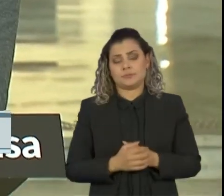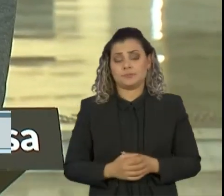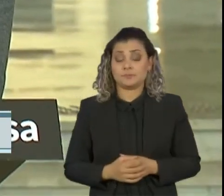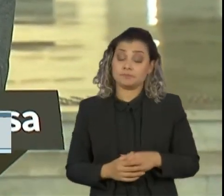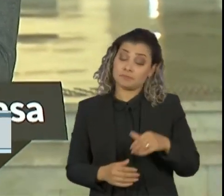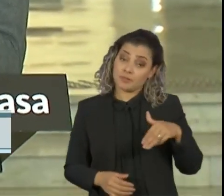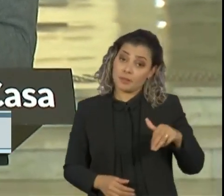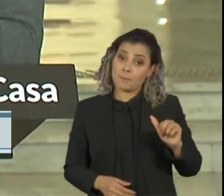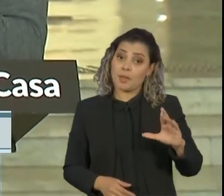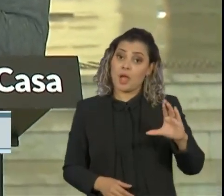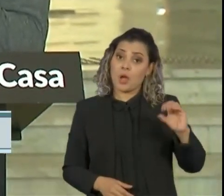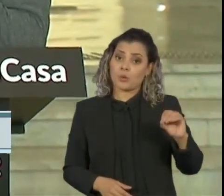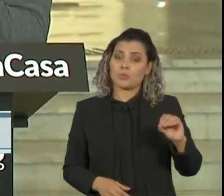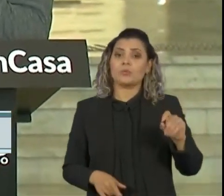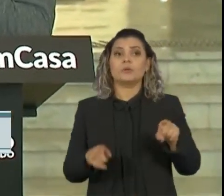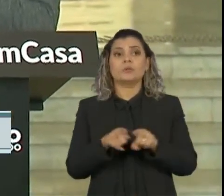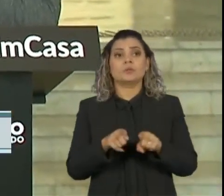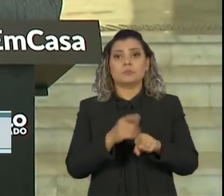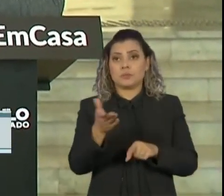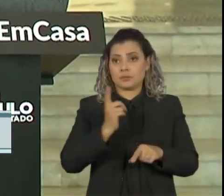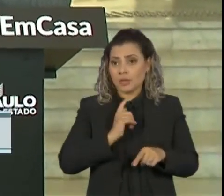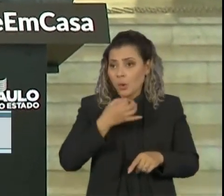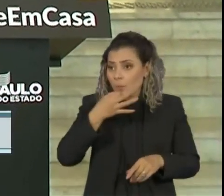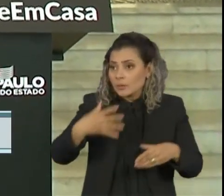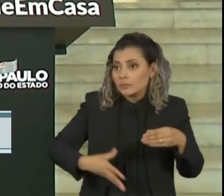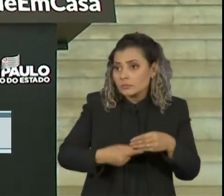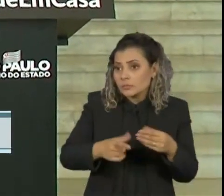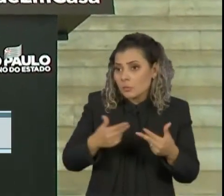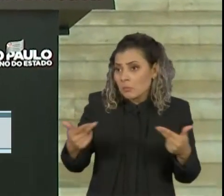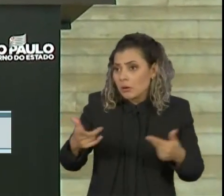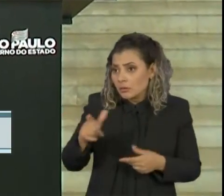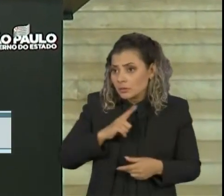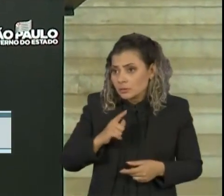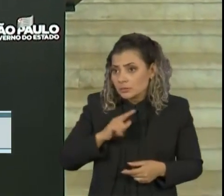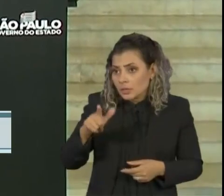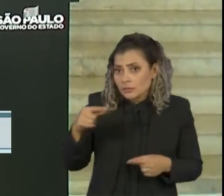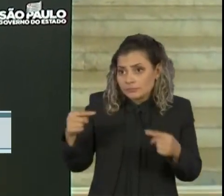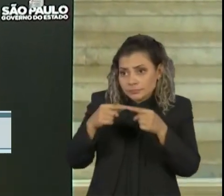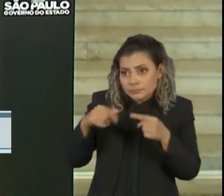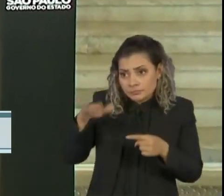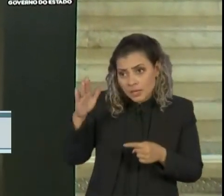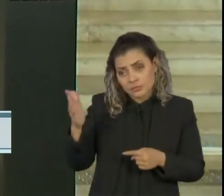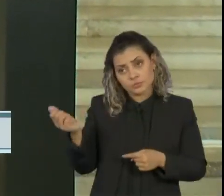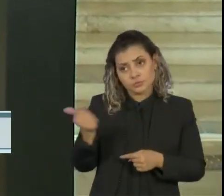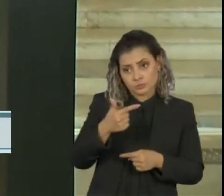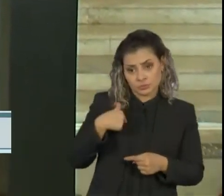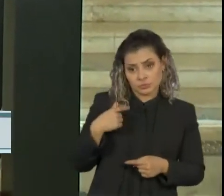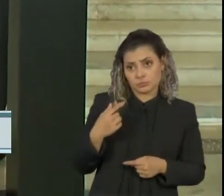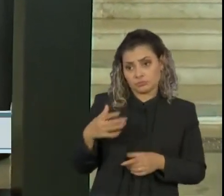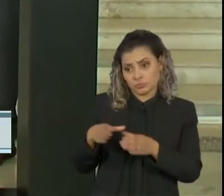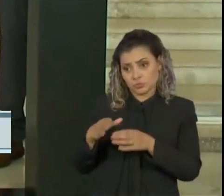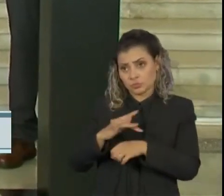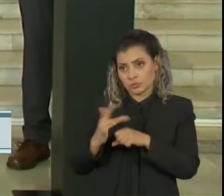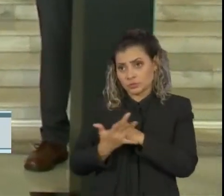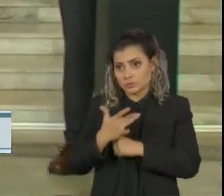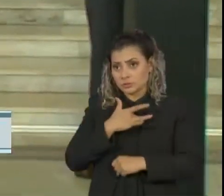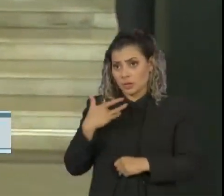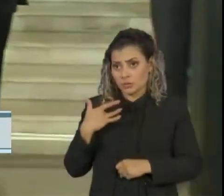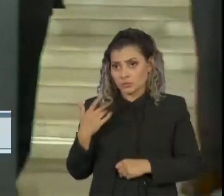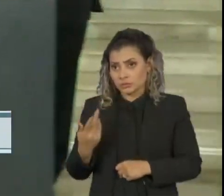o Vignoli já tenha alguma notícia a mais que o Comitê de Saúde.